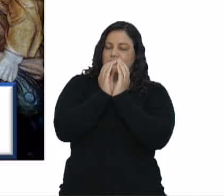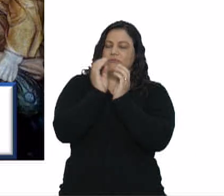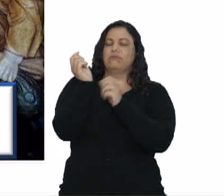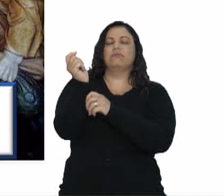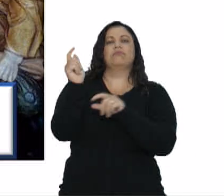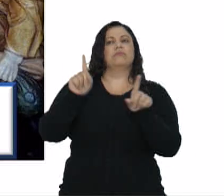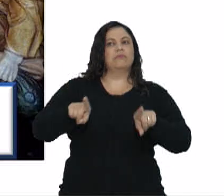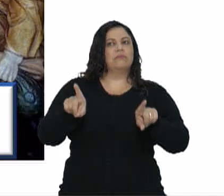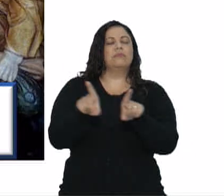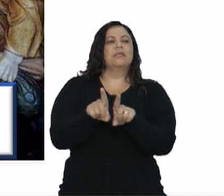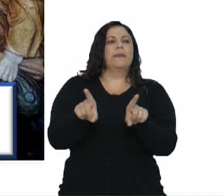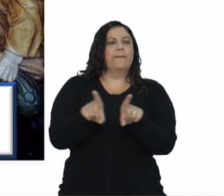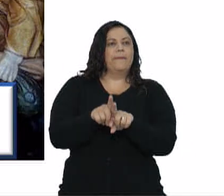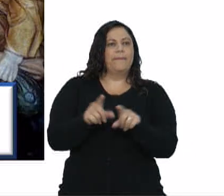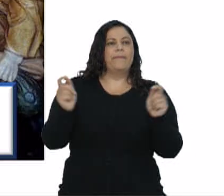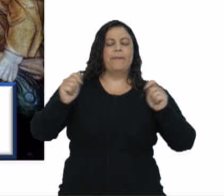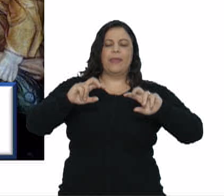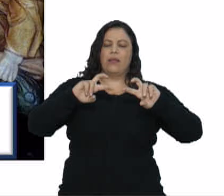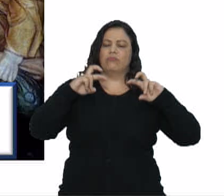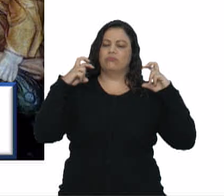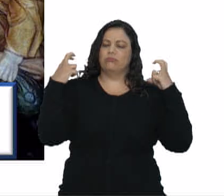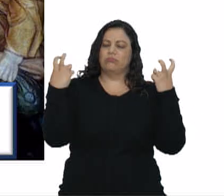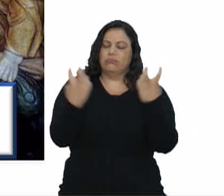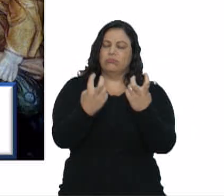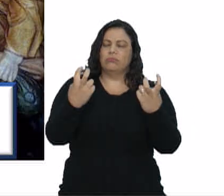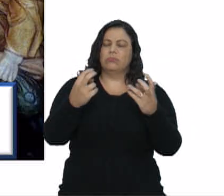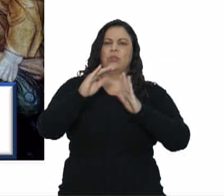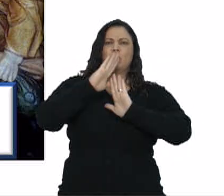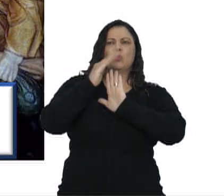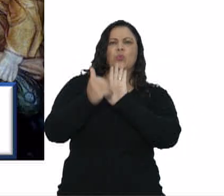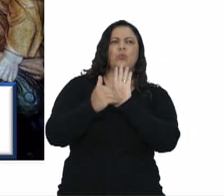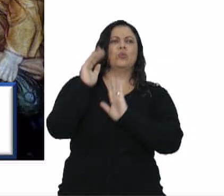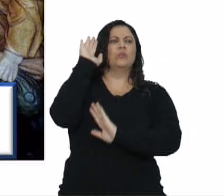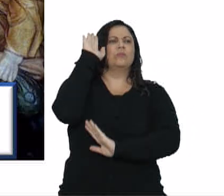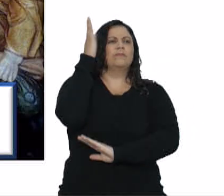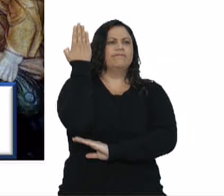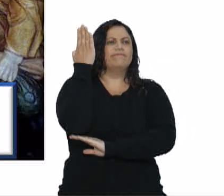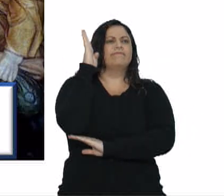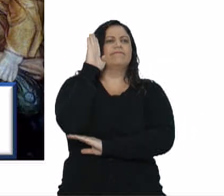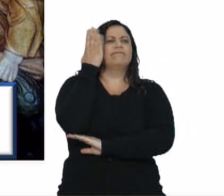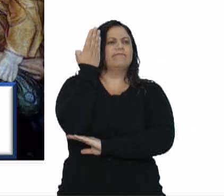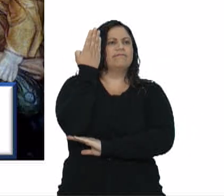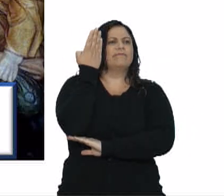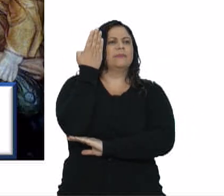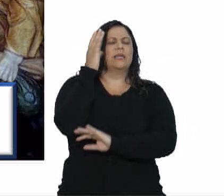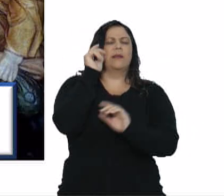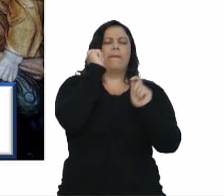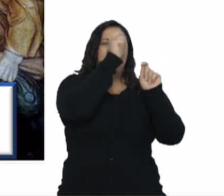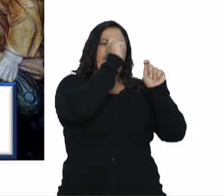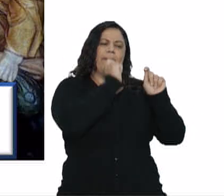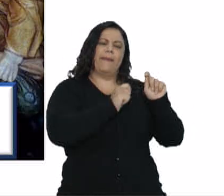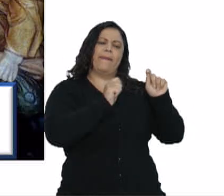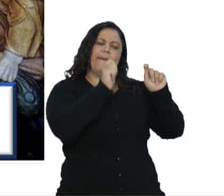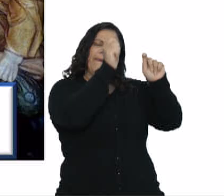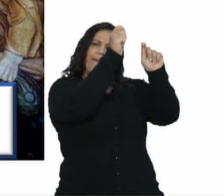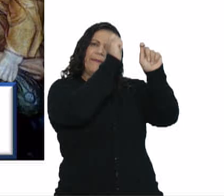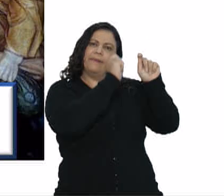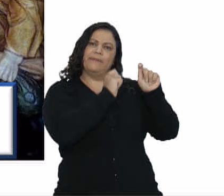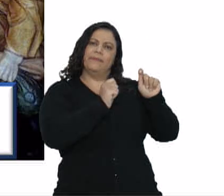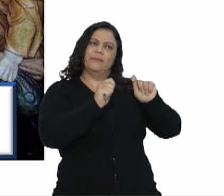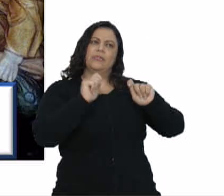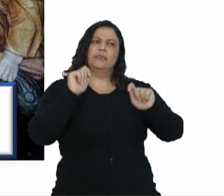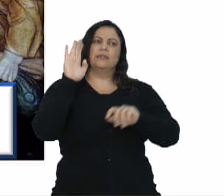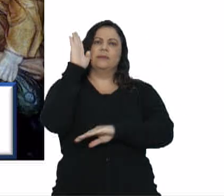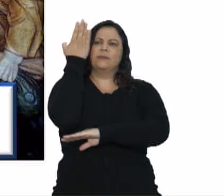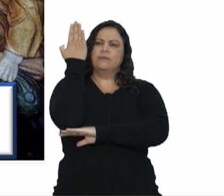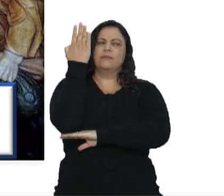passagem, tudo feito em madeira, pessoal, tá? Esculpida. E veja a caracterização